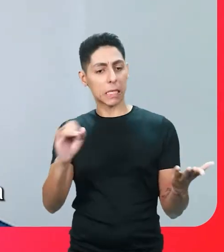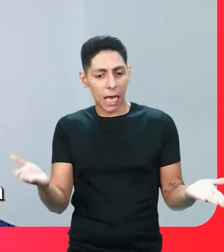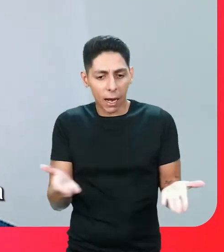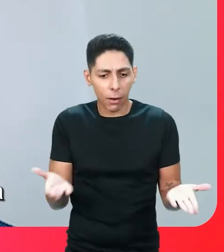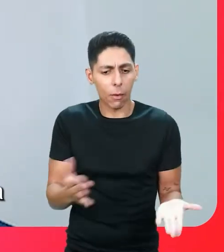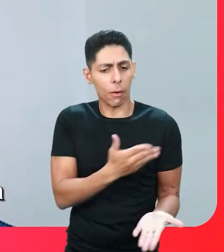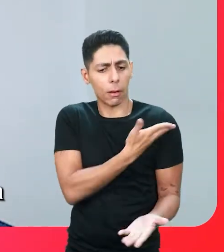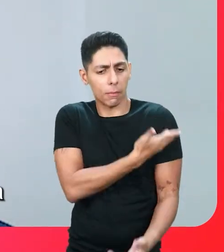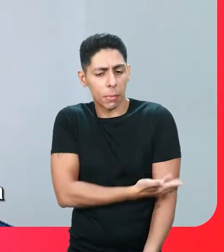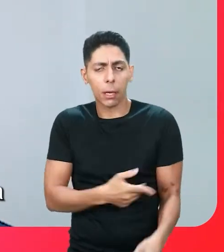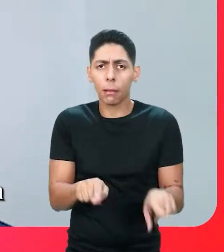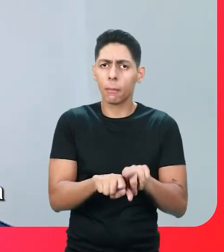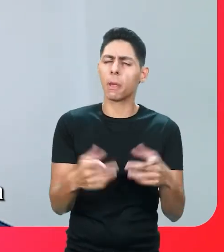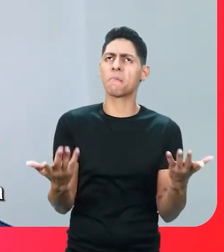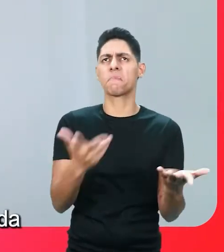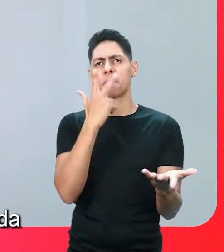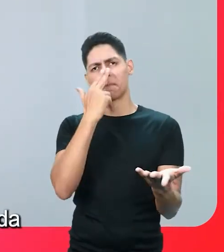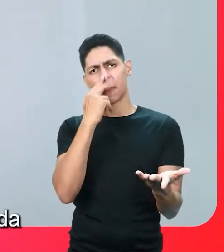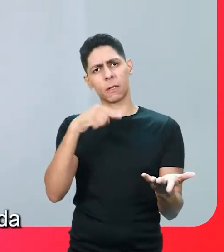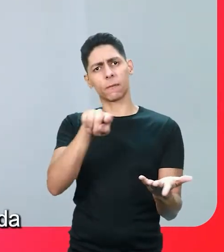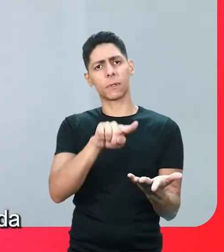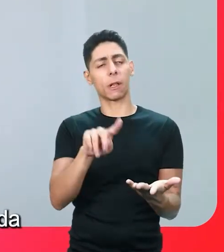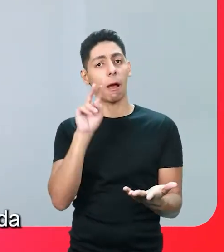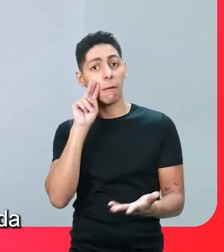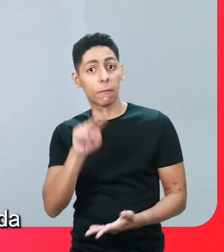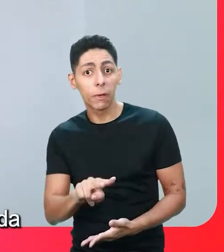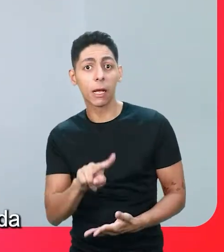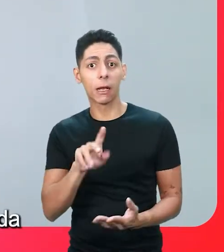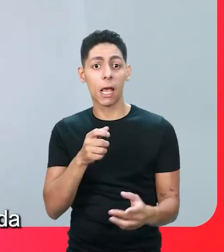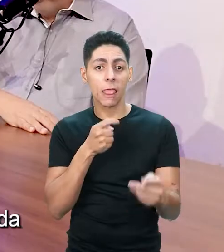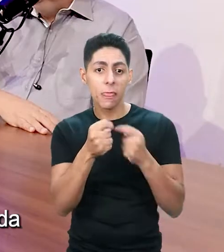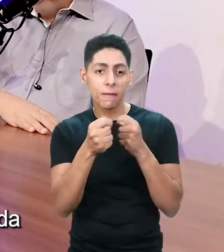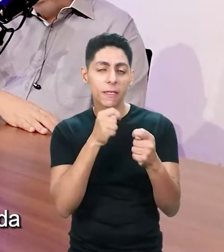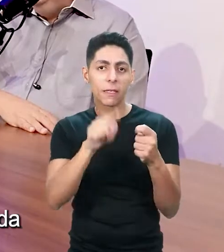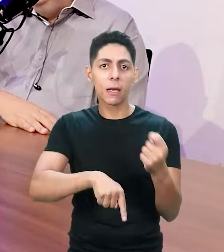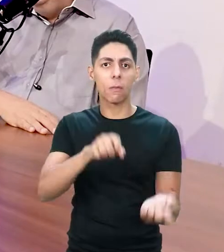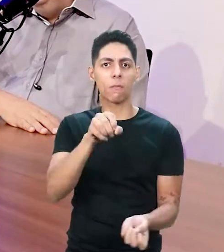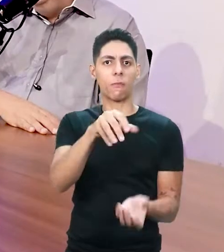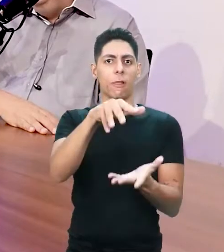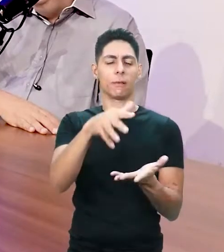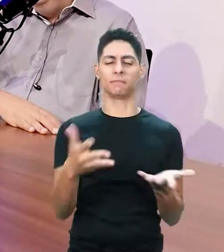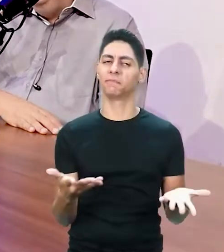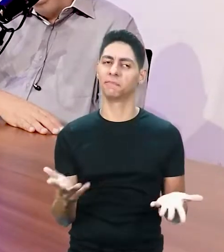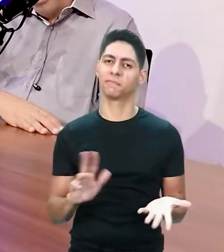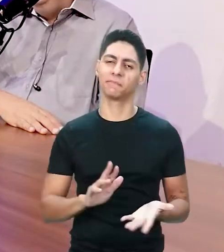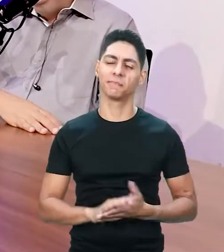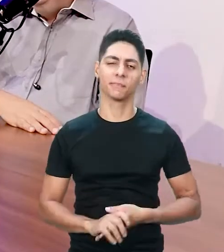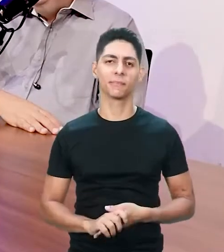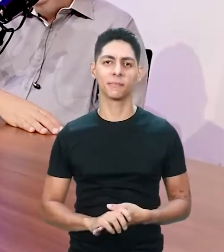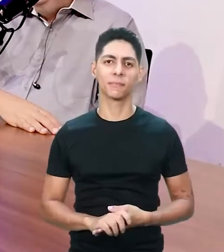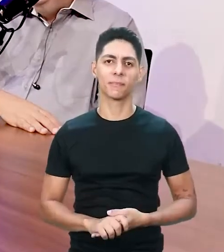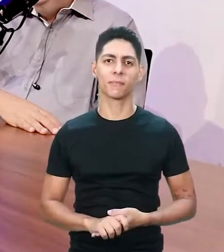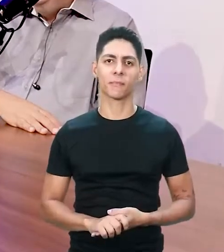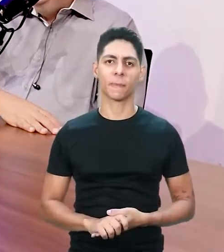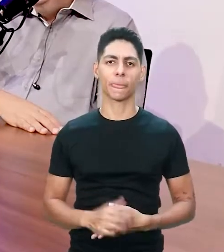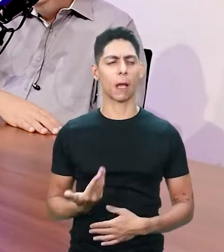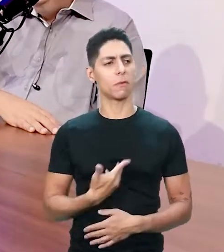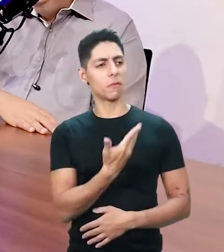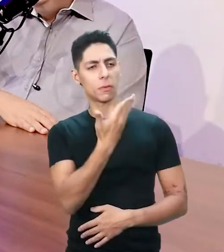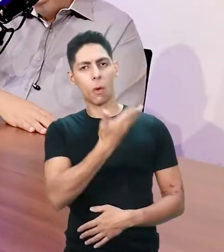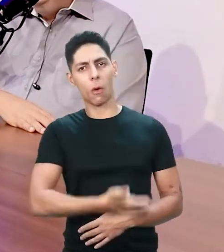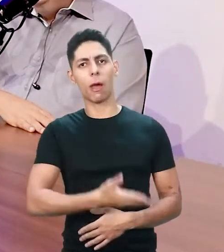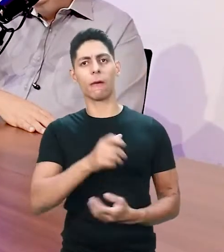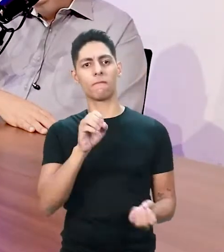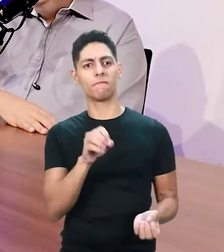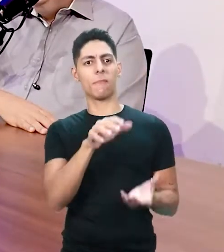agora, ia ficar parecendo que você está entrevistando o Fantasminha camarada. Então, ou o Fantasminha,